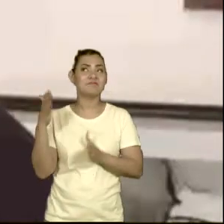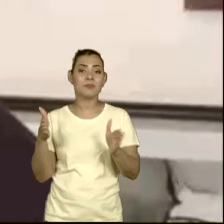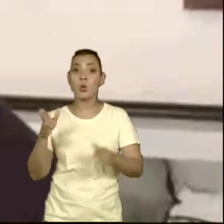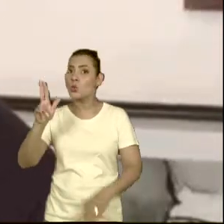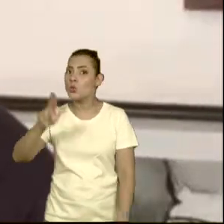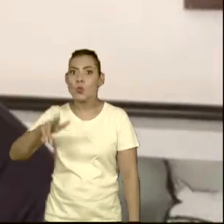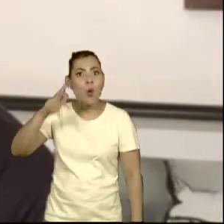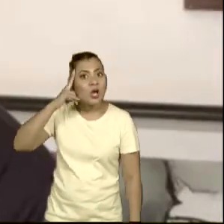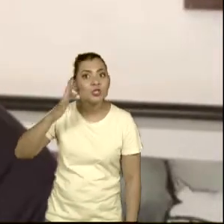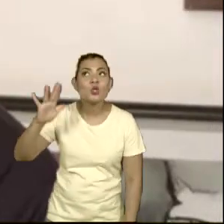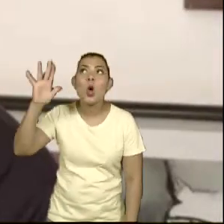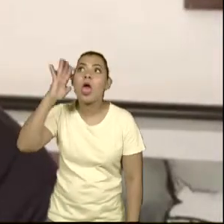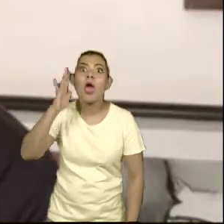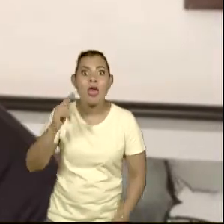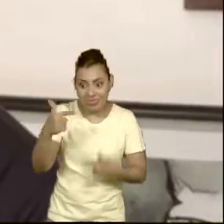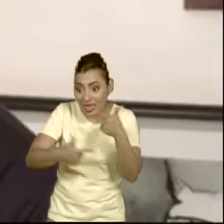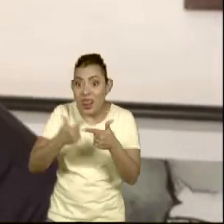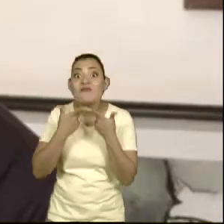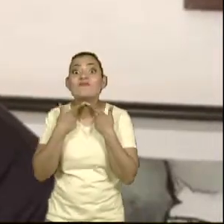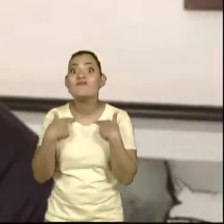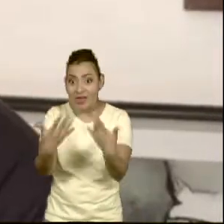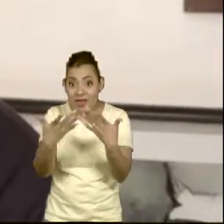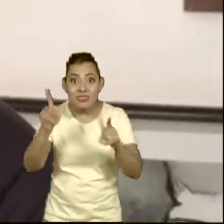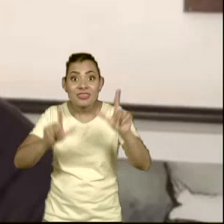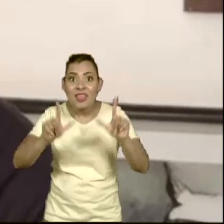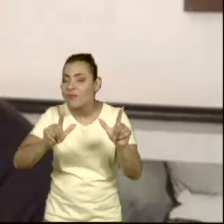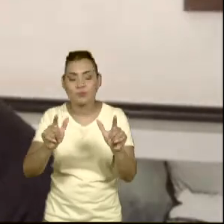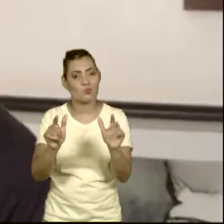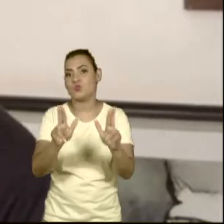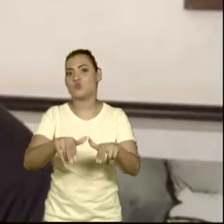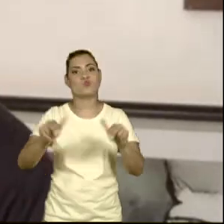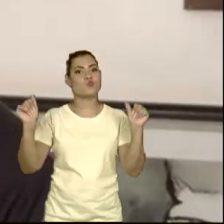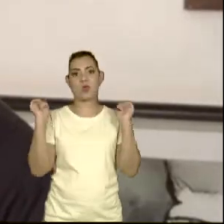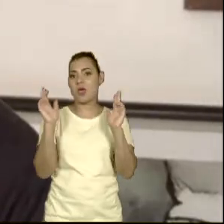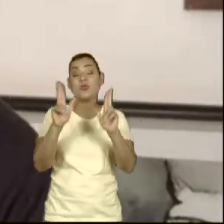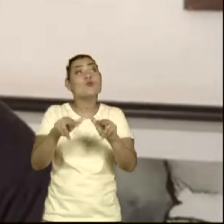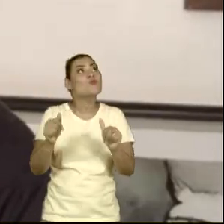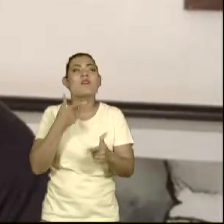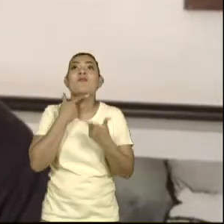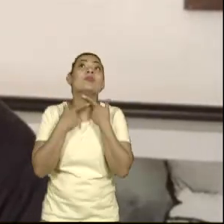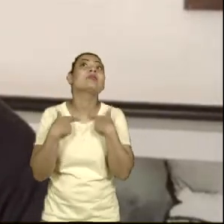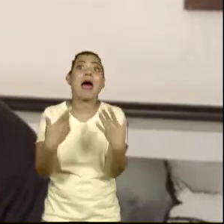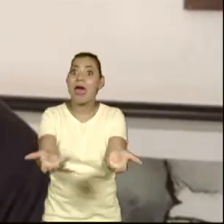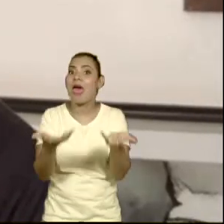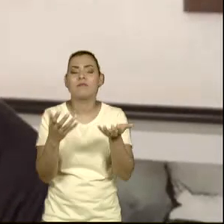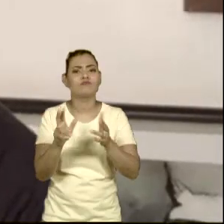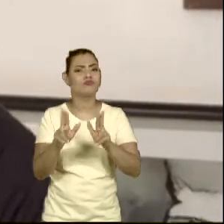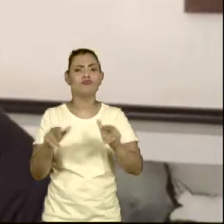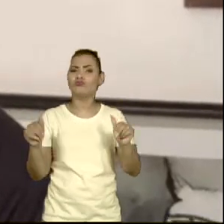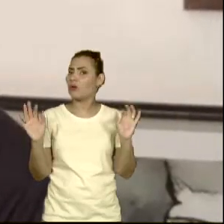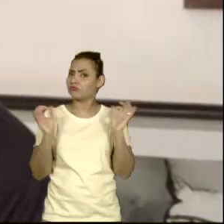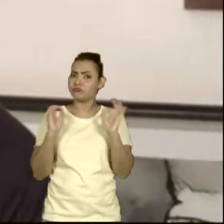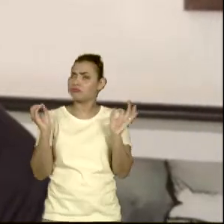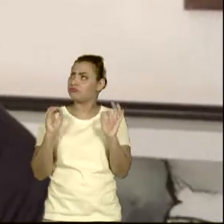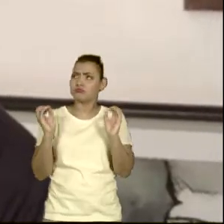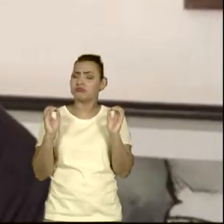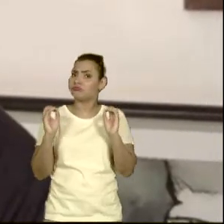nunca sonhei em trabalhar em televisão, não passava pela minha cabeça, não era um desejo, não era nada disso.